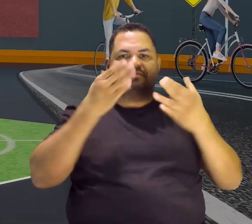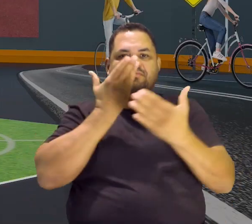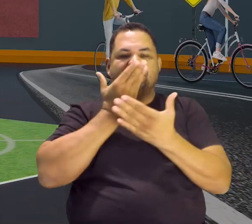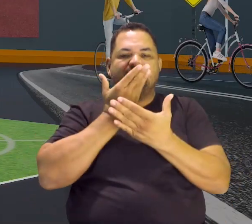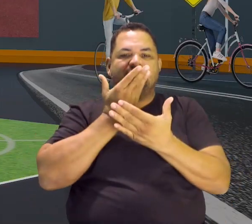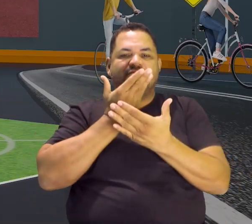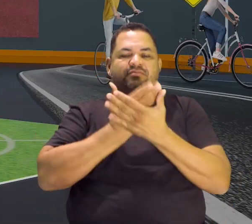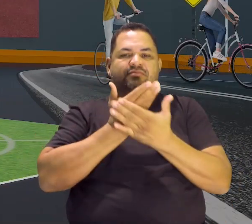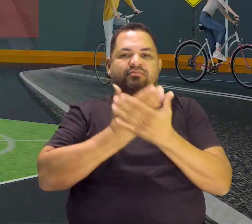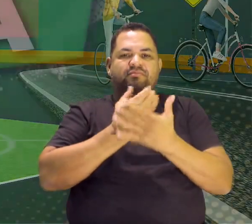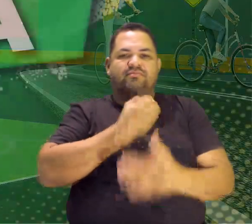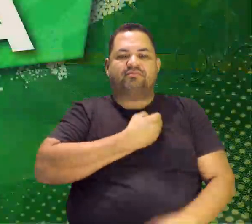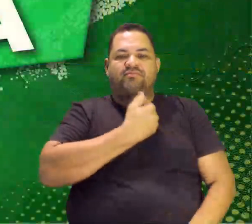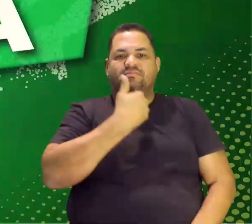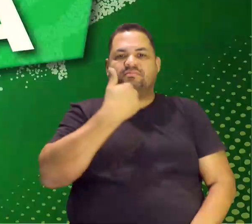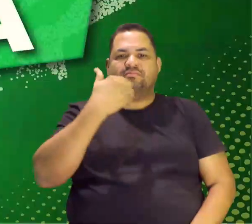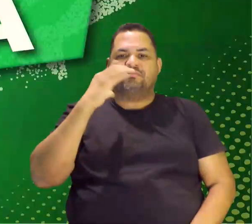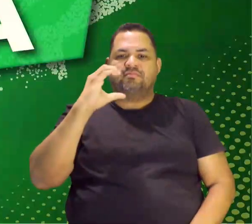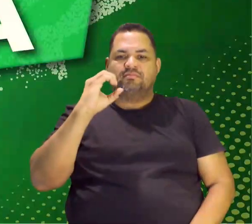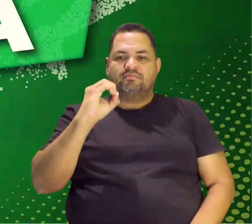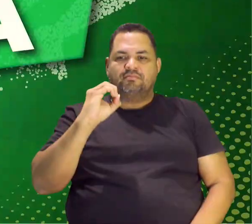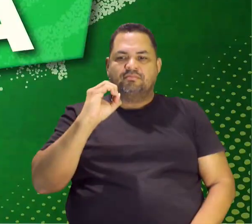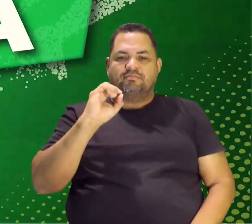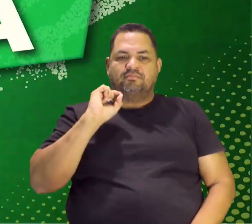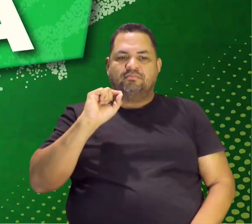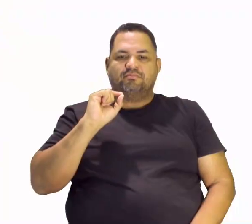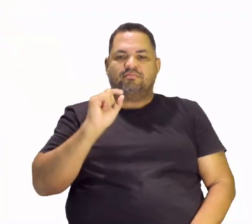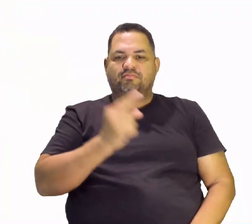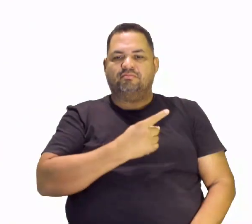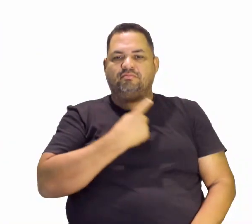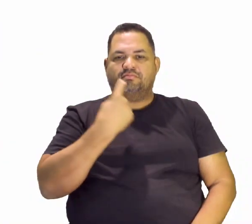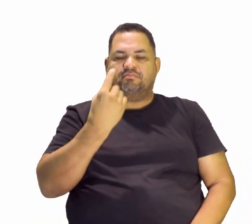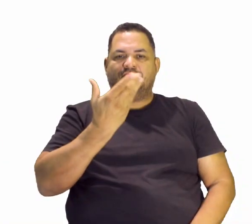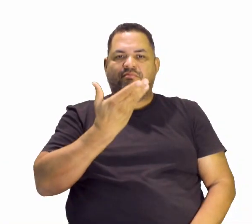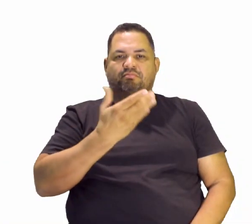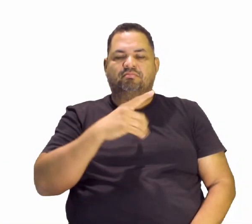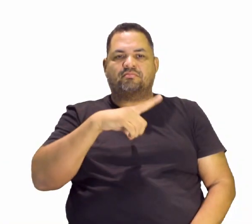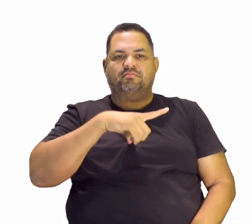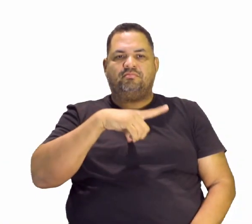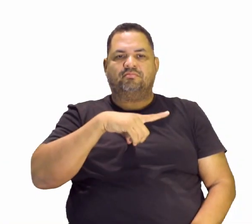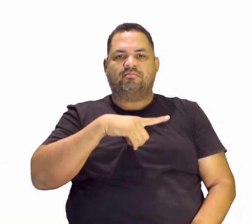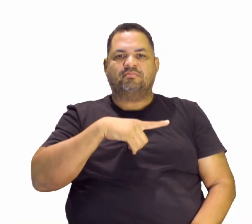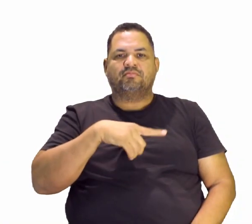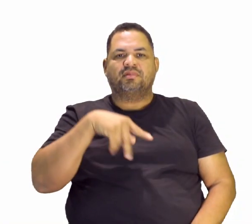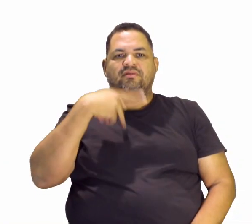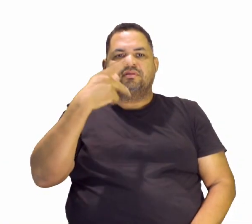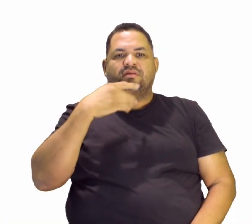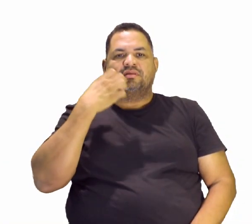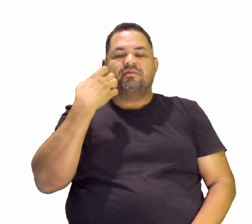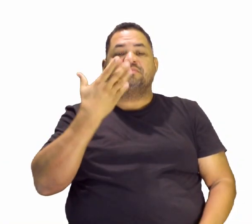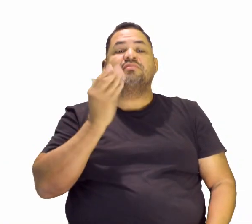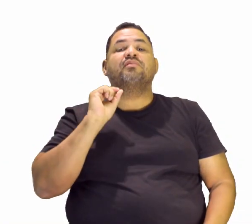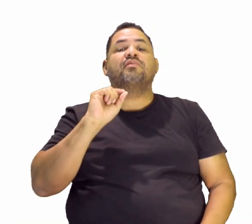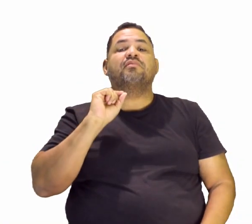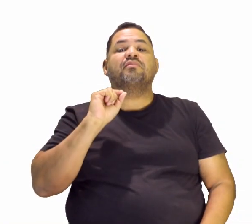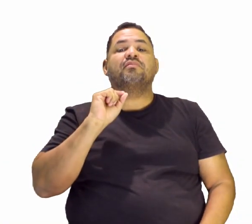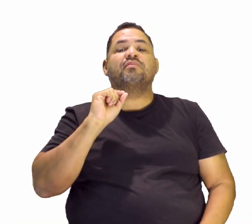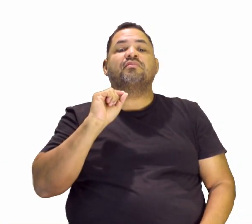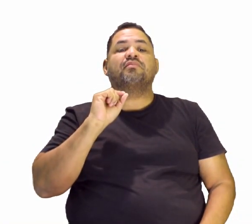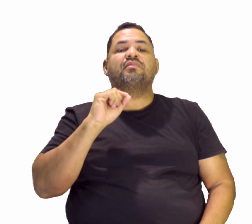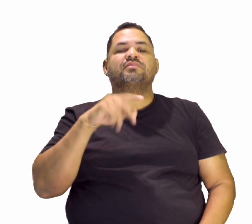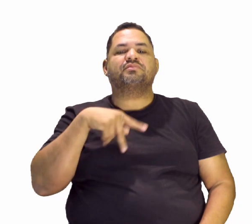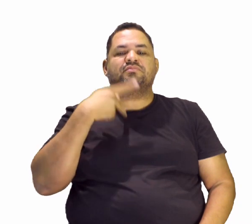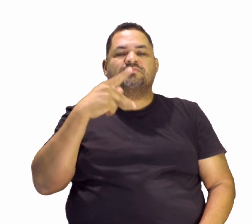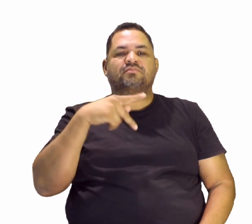número 10. Olha aí o que nós temos. A aula de número 10, nós iremos falar sobre o que, Prof. Iris? Iremos falar